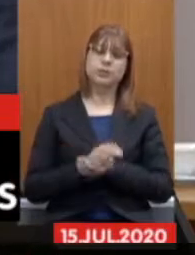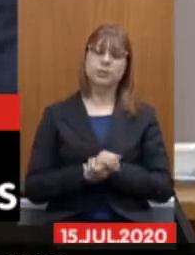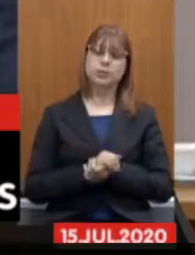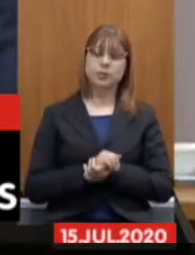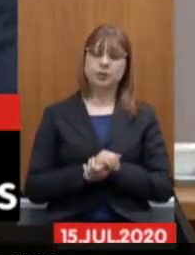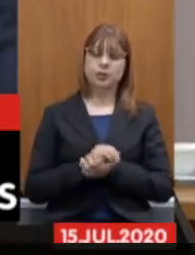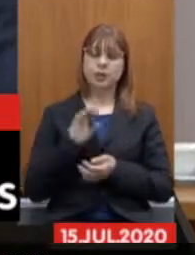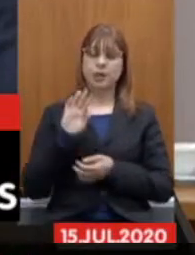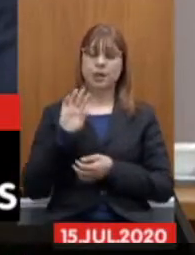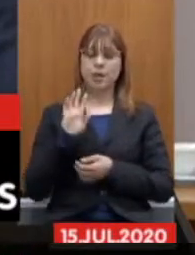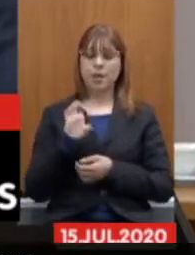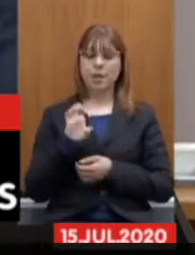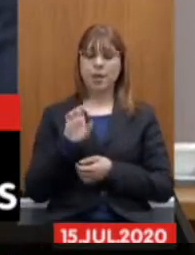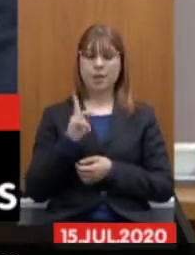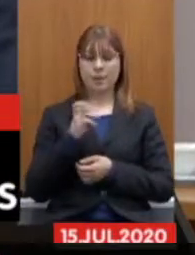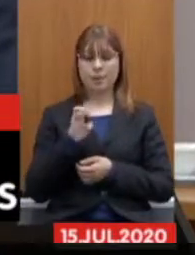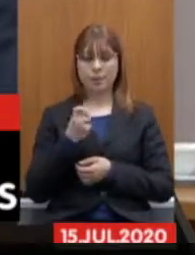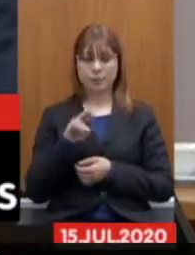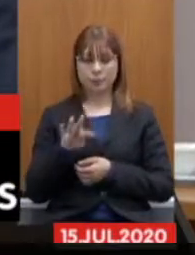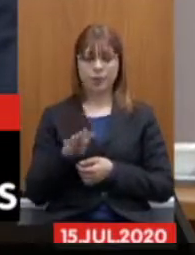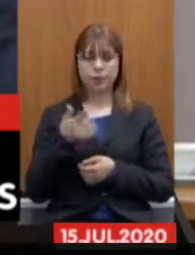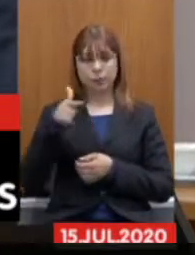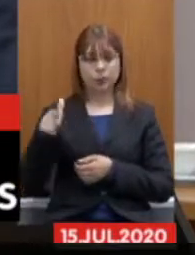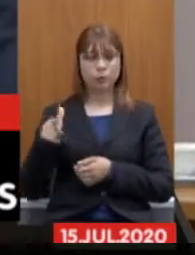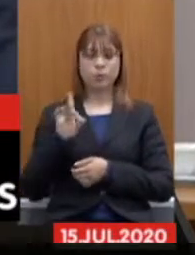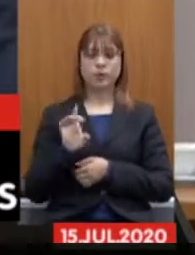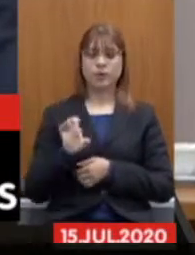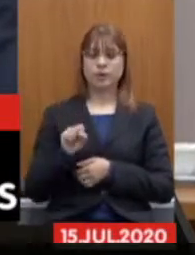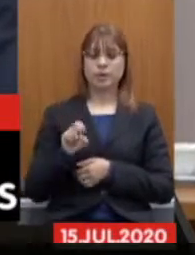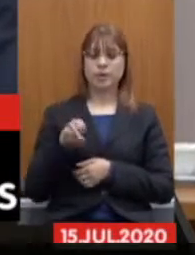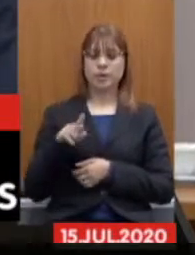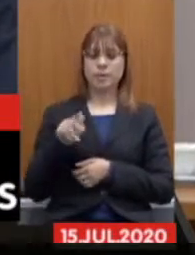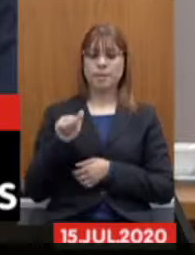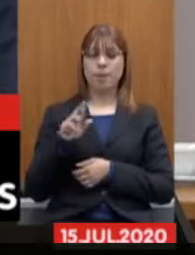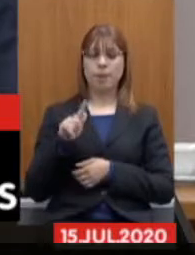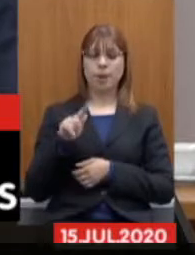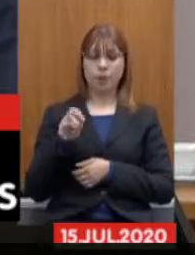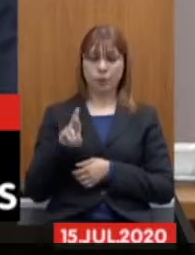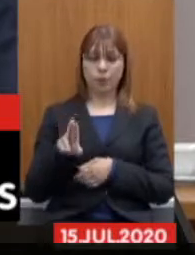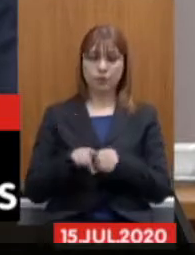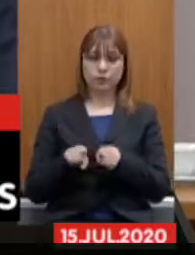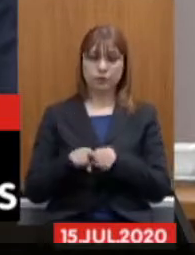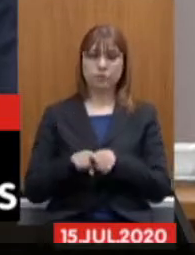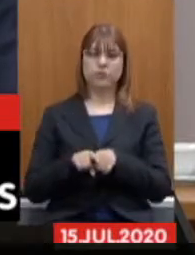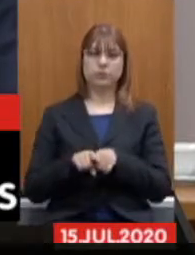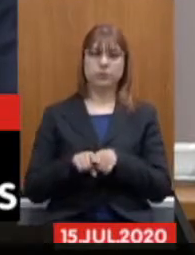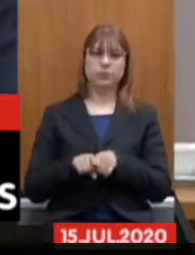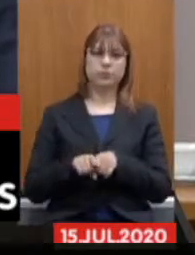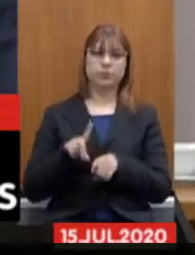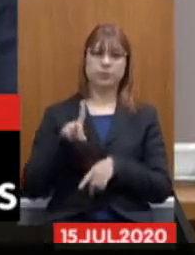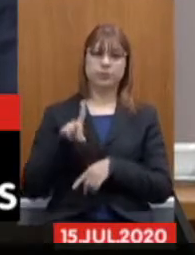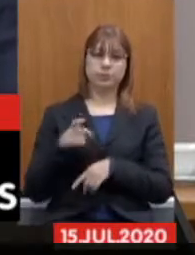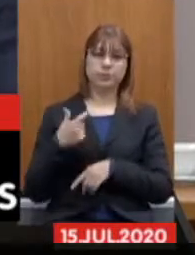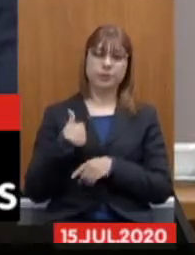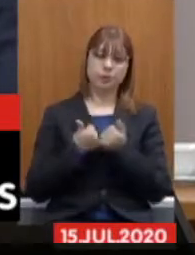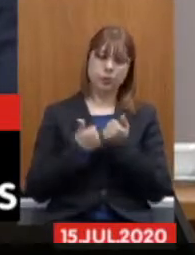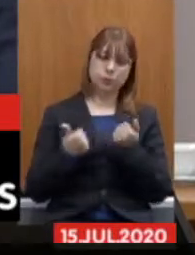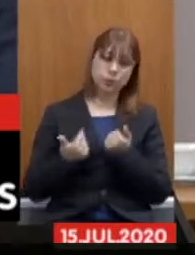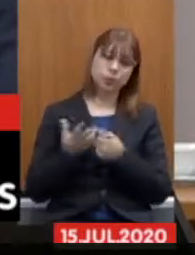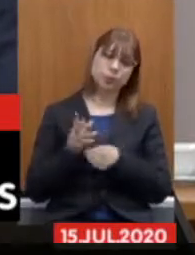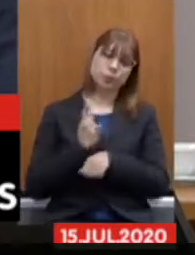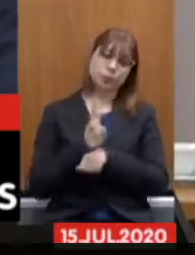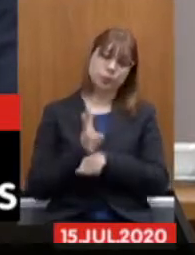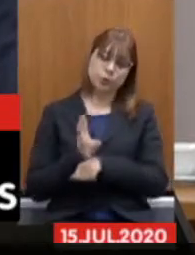sol do simulador herbert carneiro no desbravador geraldo salvador nelson missias de quem também foi superintendente